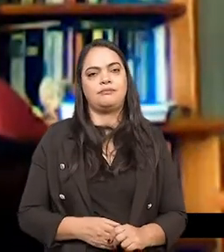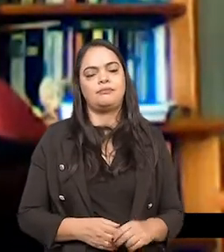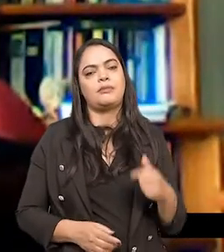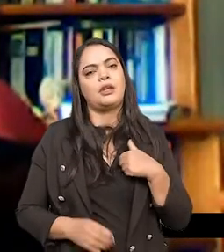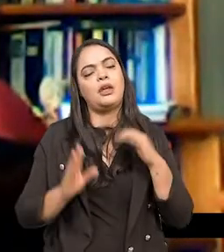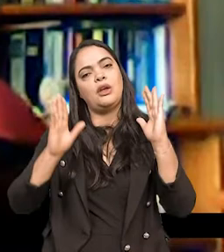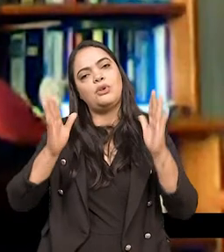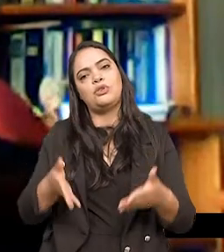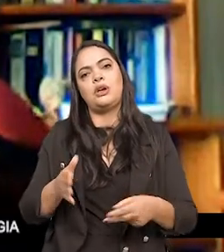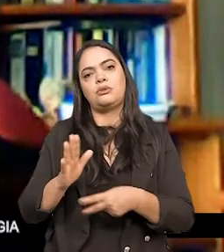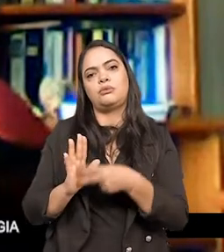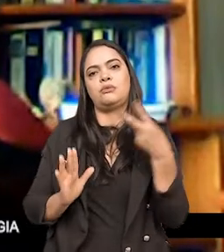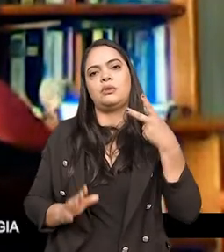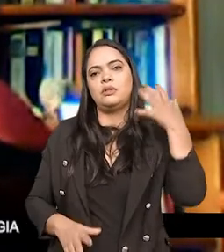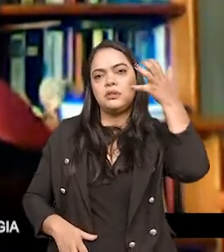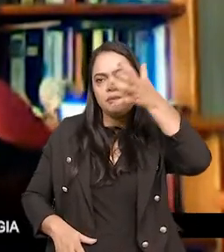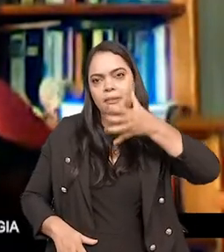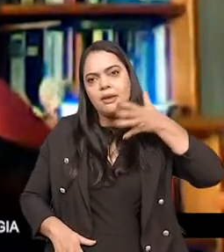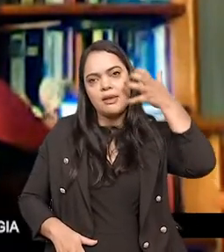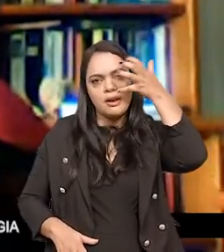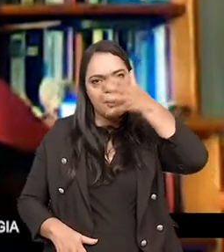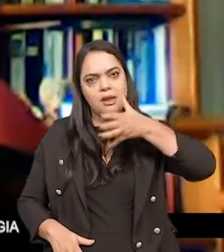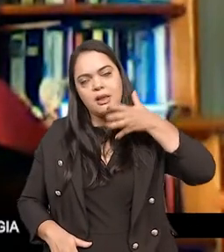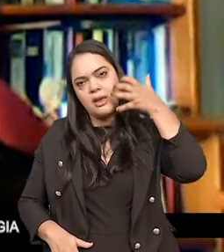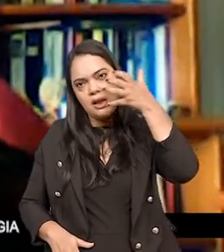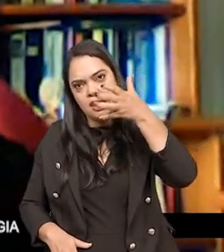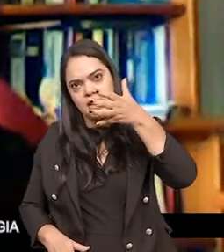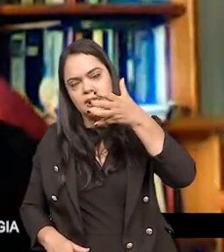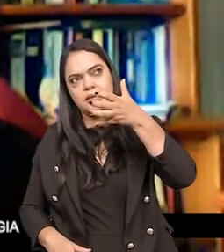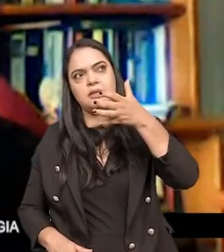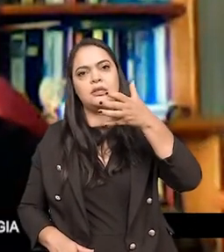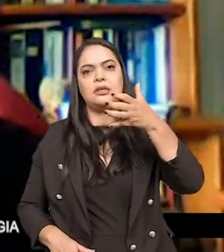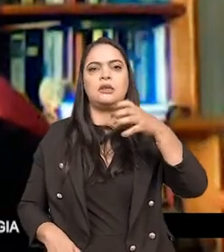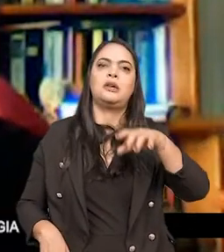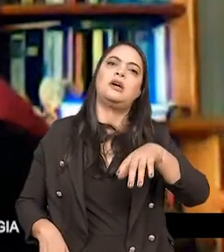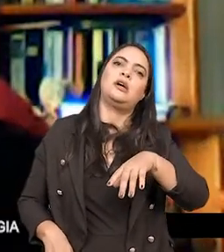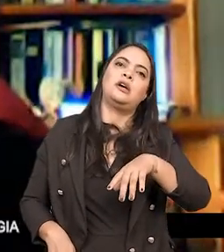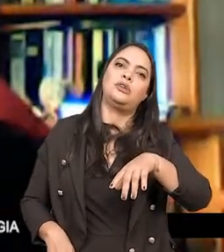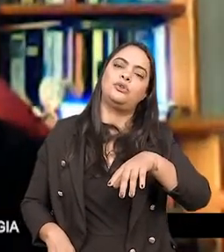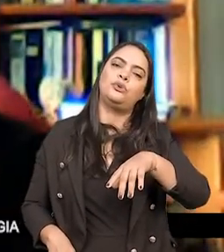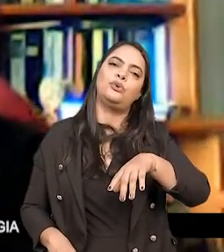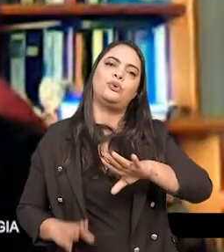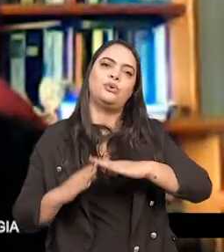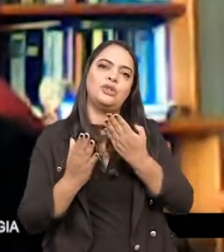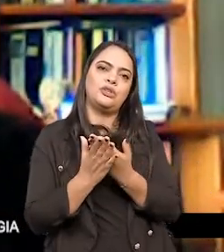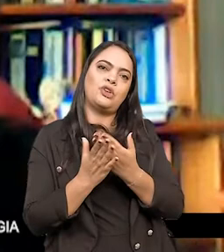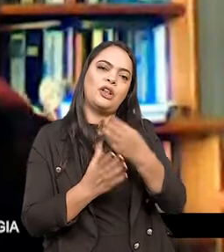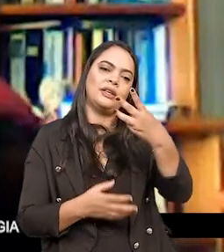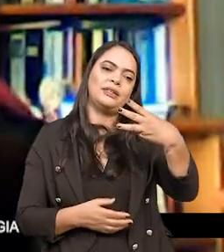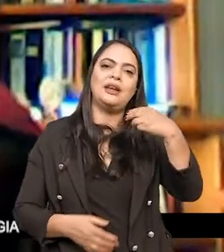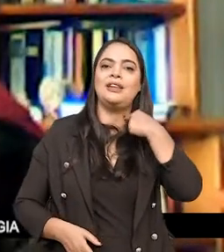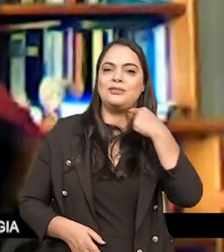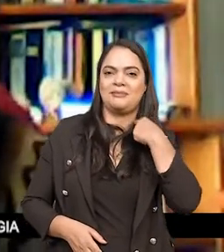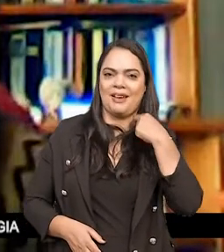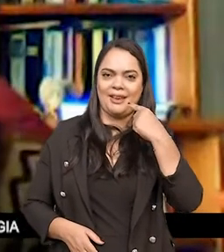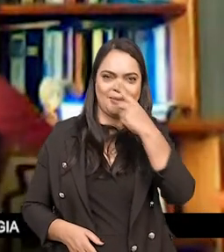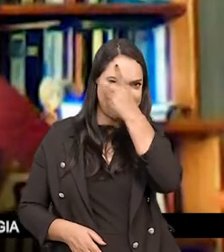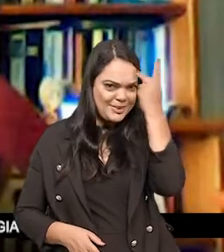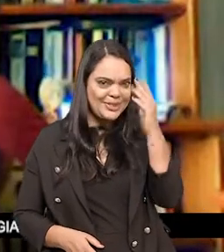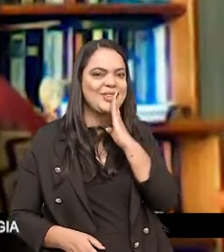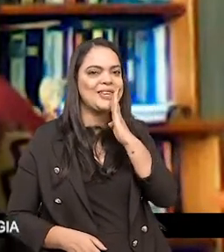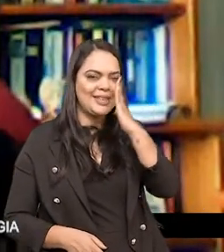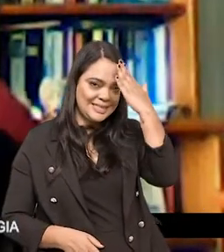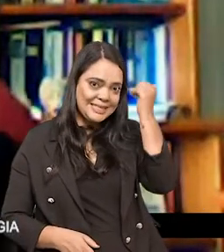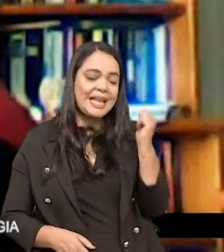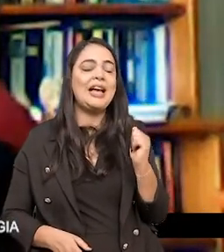Eu já dei duas palestras online lá para 3 de maio. Só quem mora aqui sabe que é lá longe, longe, longe, longe, longe.